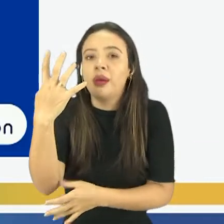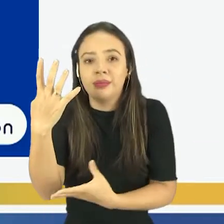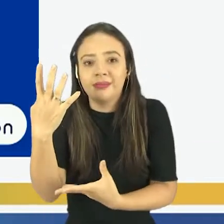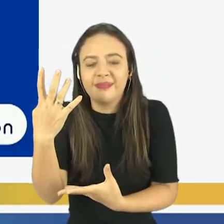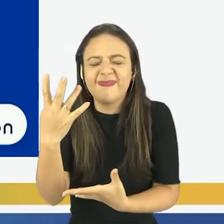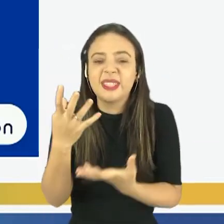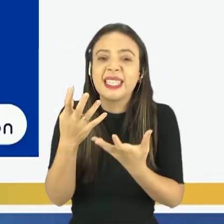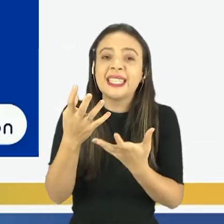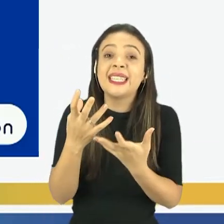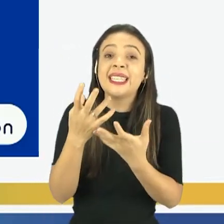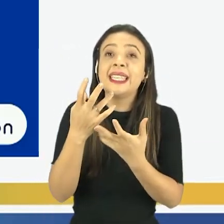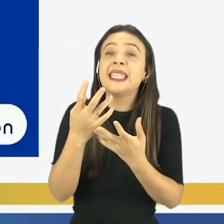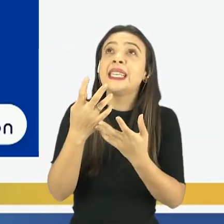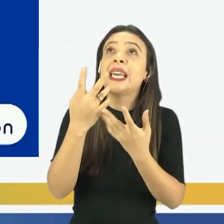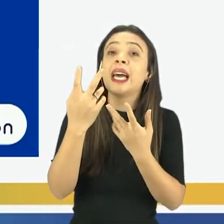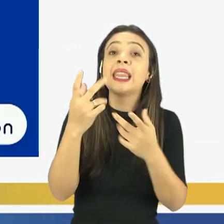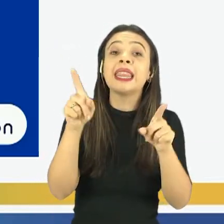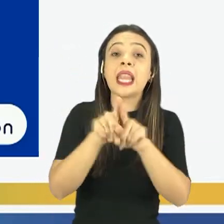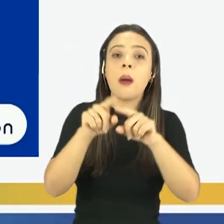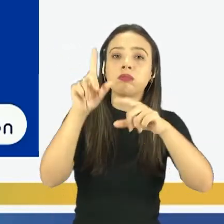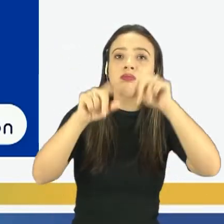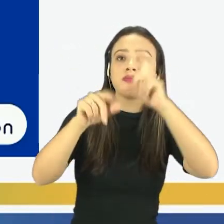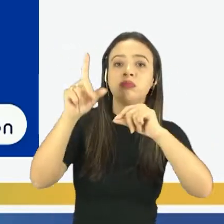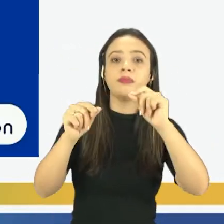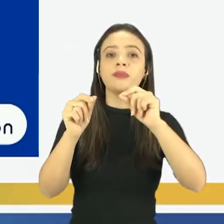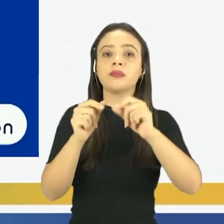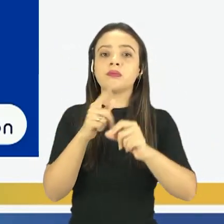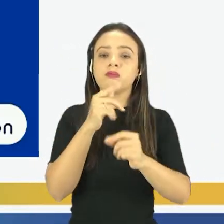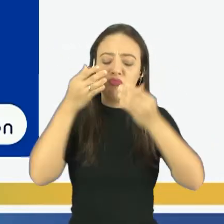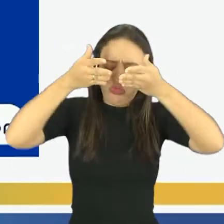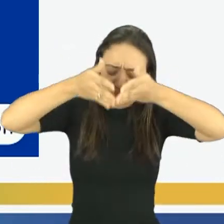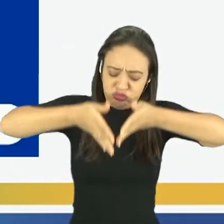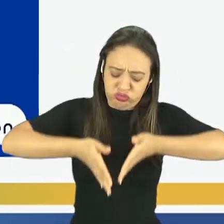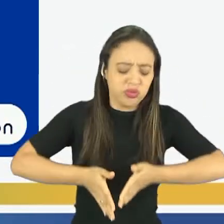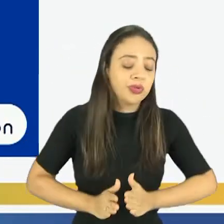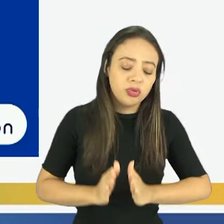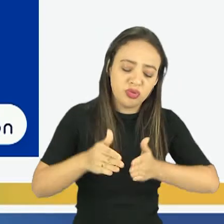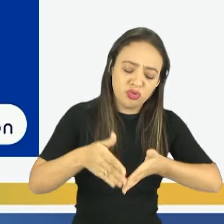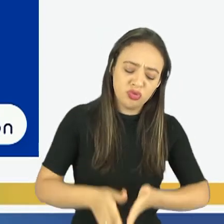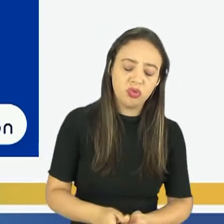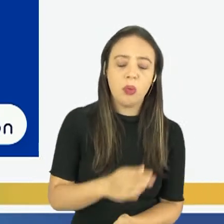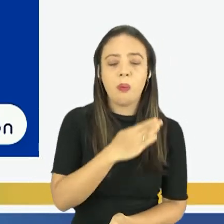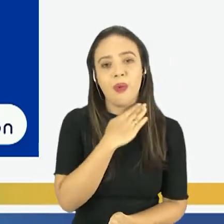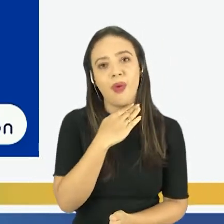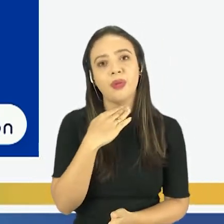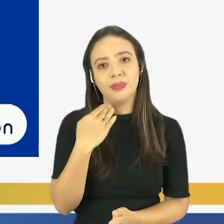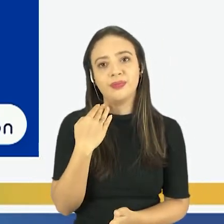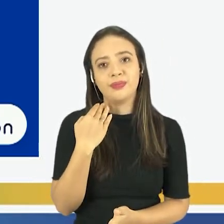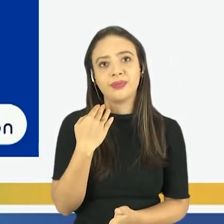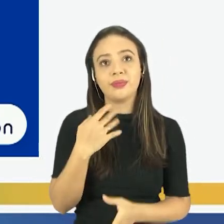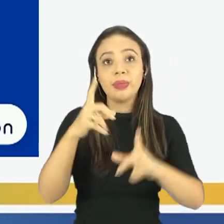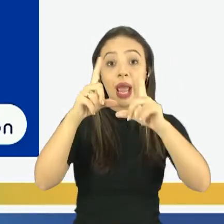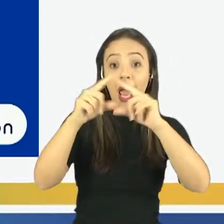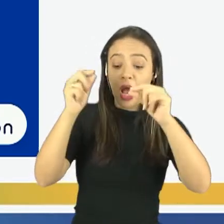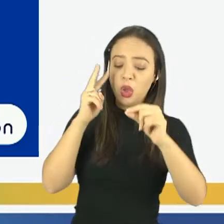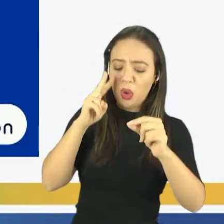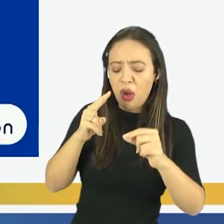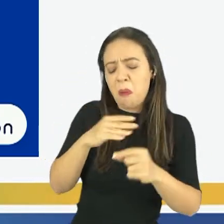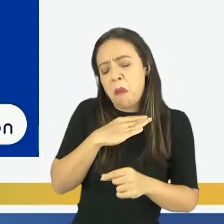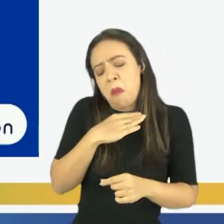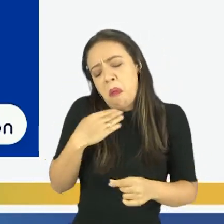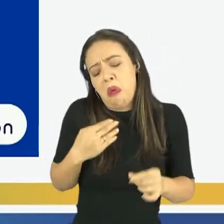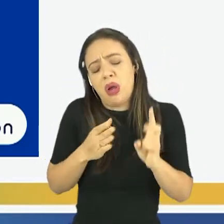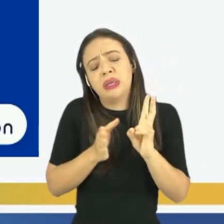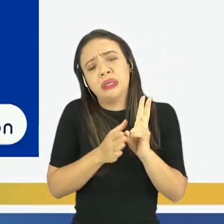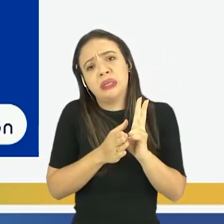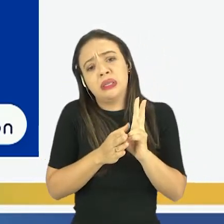desejar tornar-se estrela, acaba afogando-se no rio Igarapé. A lua Jaci, sensibilizada com a morte da